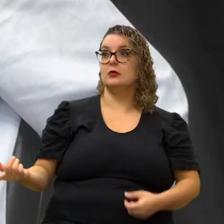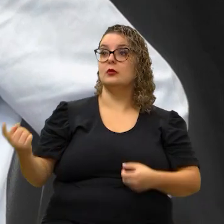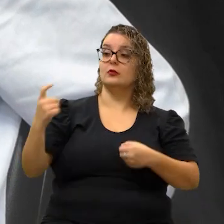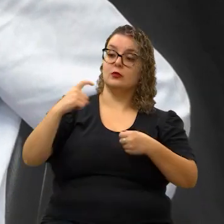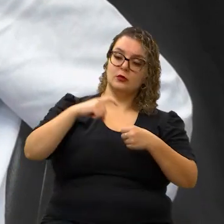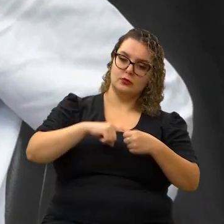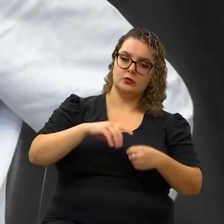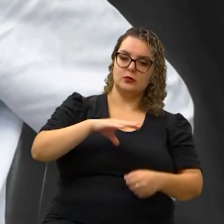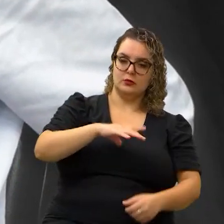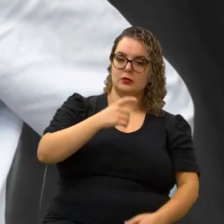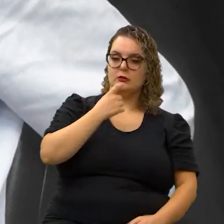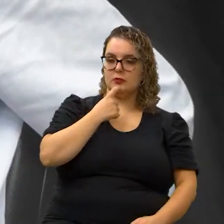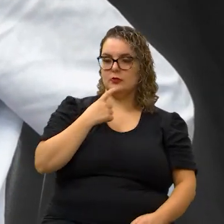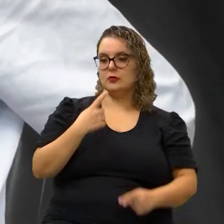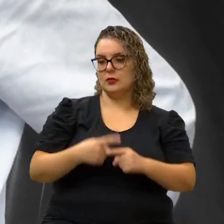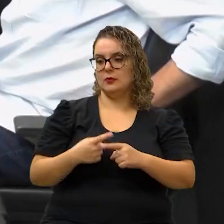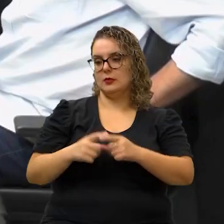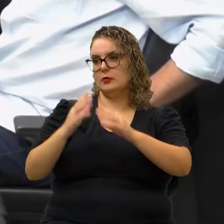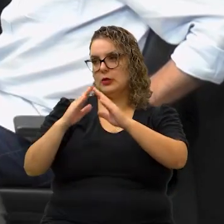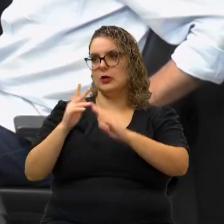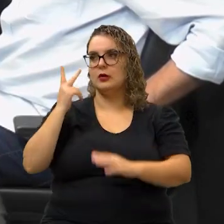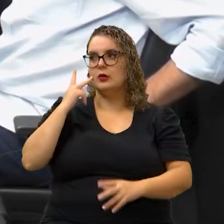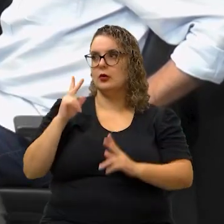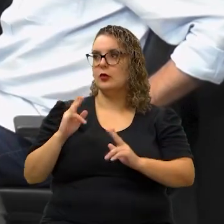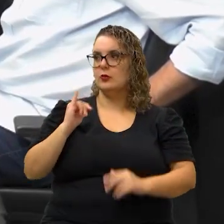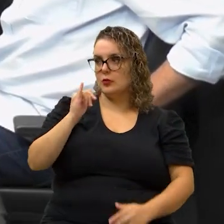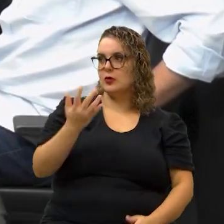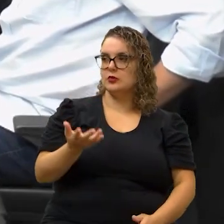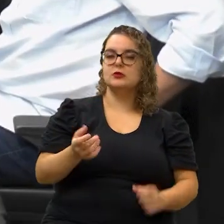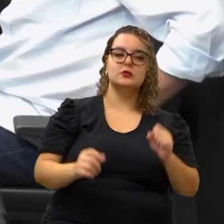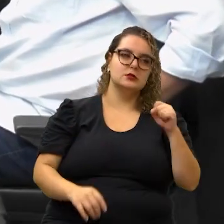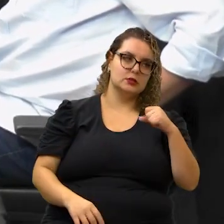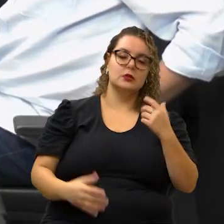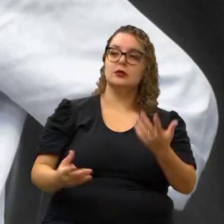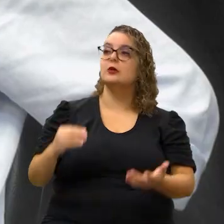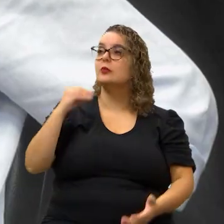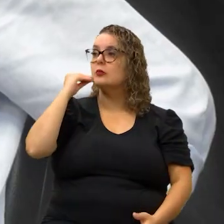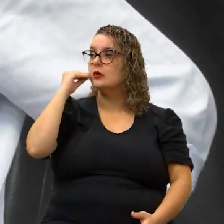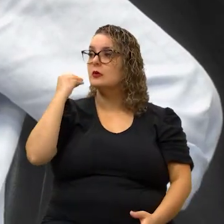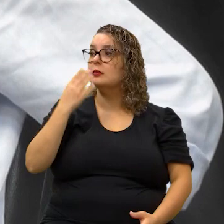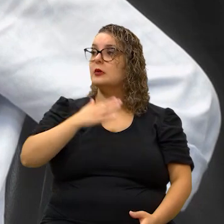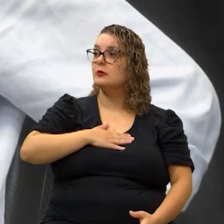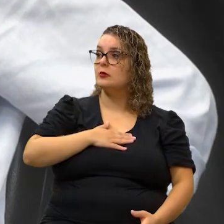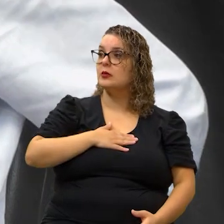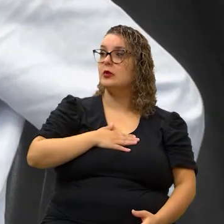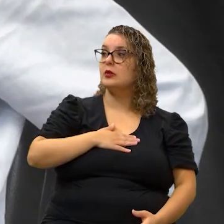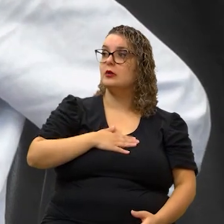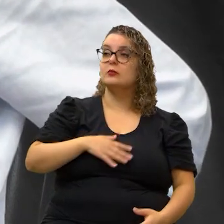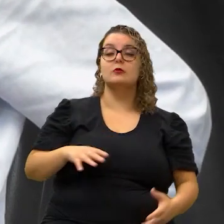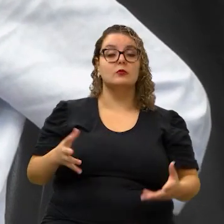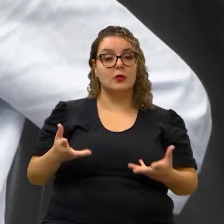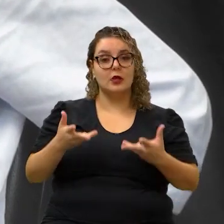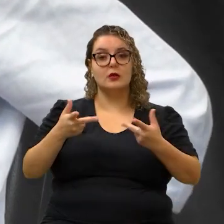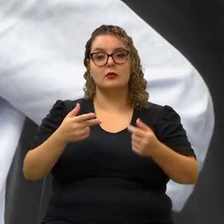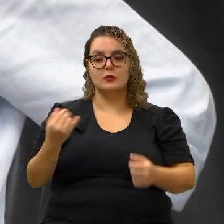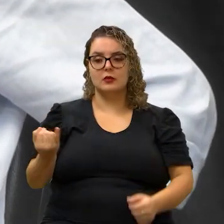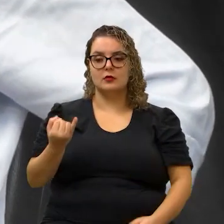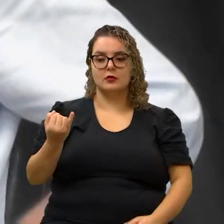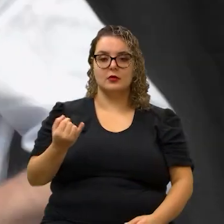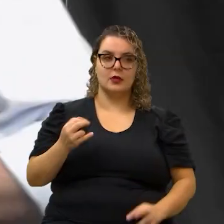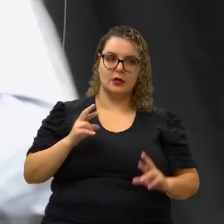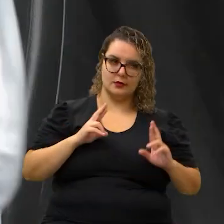que eu acabei voltando a Campinas, né? Porque eu estava morando em São Paulo, como eu disse. E foi uma experiência para mim também muito, muito